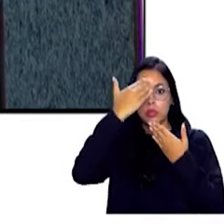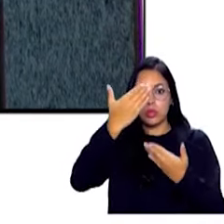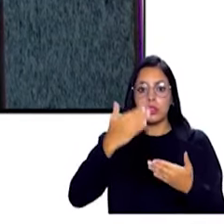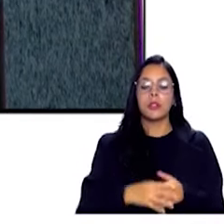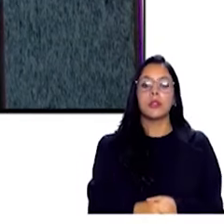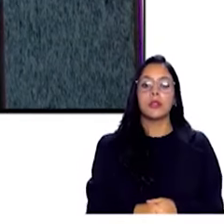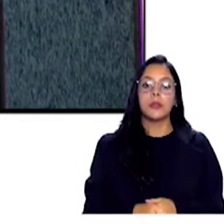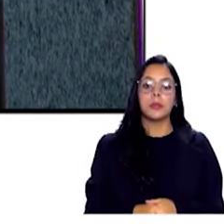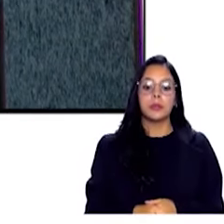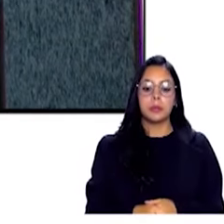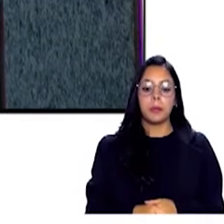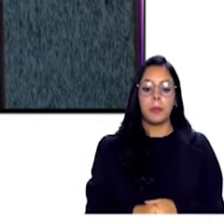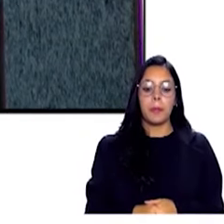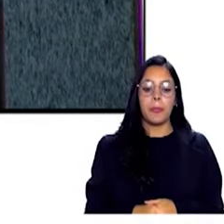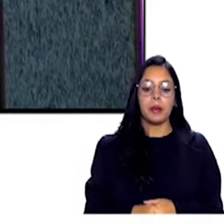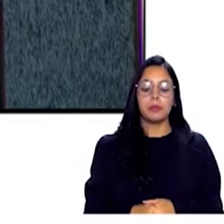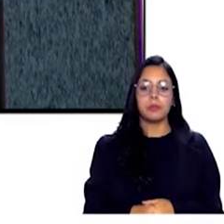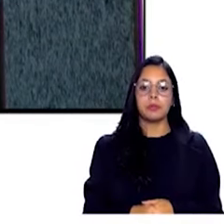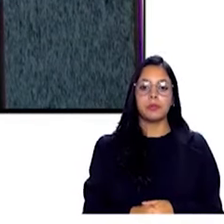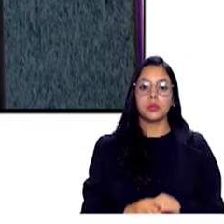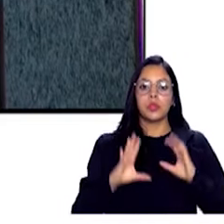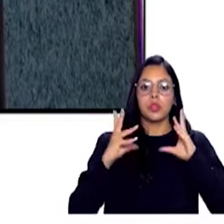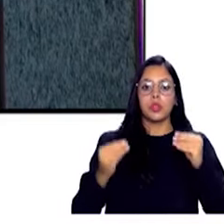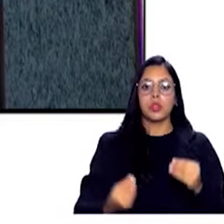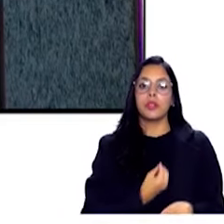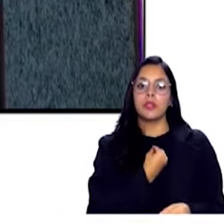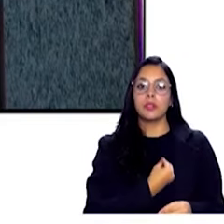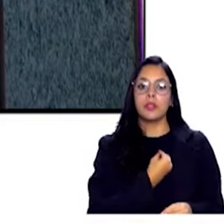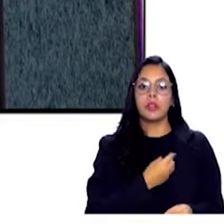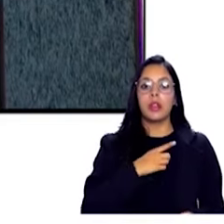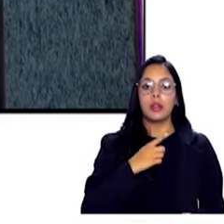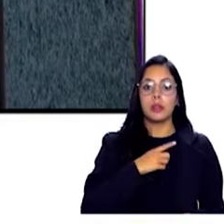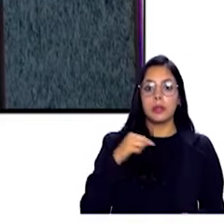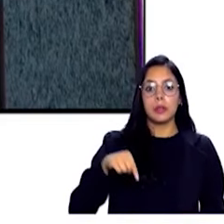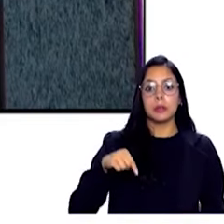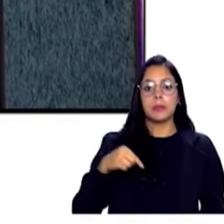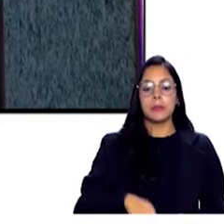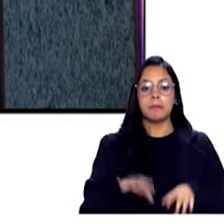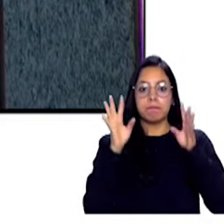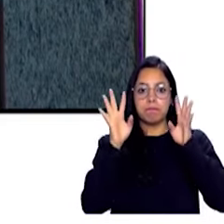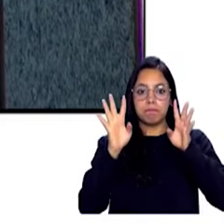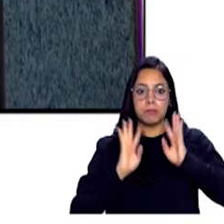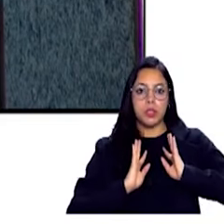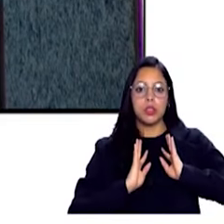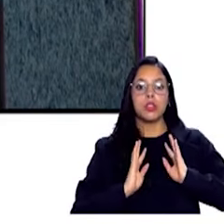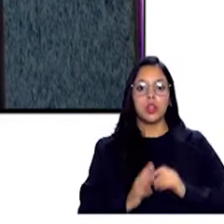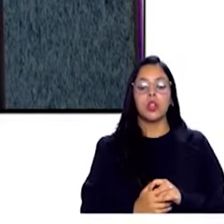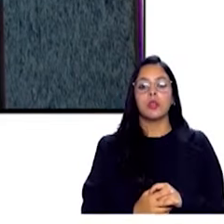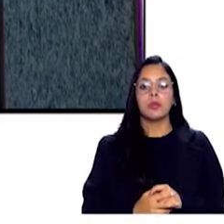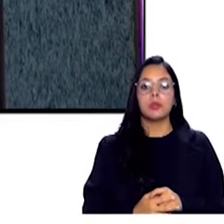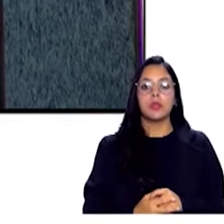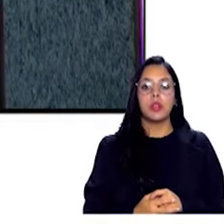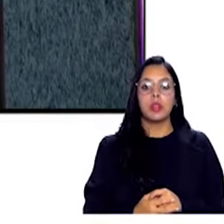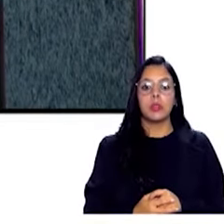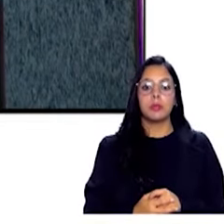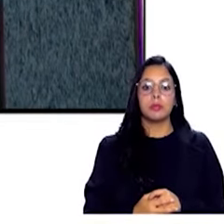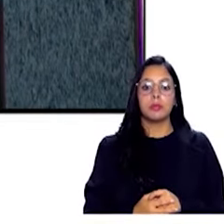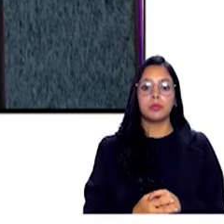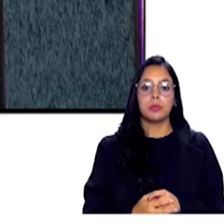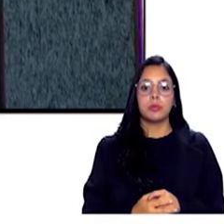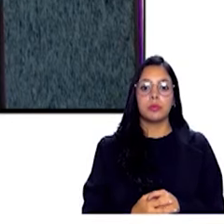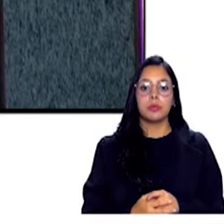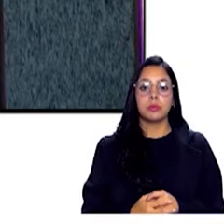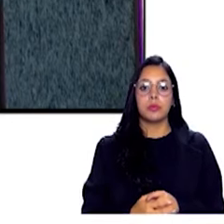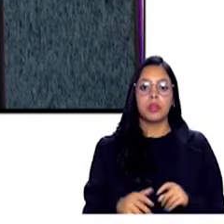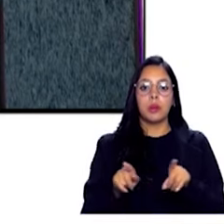a a gentileza de todos que estão aqui presentes escutando mas sobre sobre maneira a